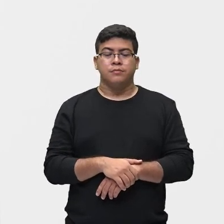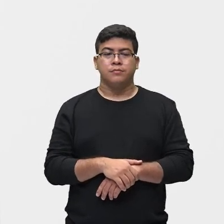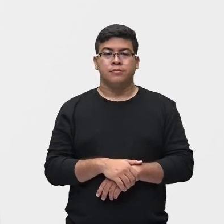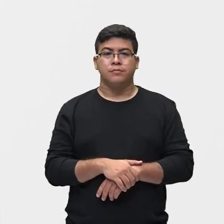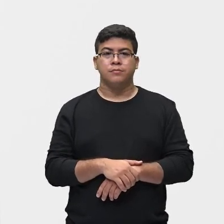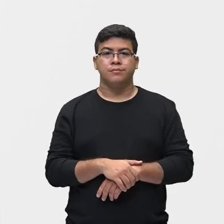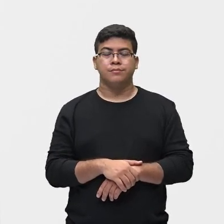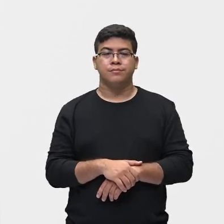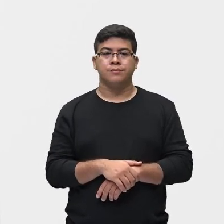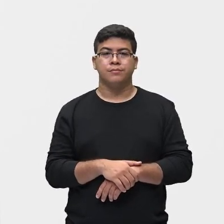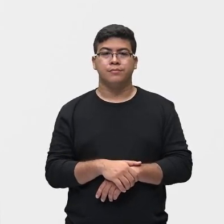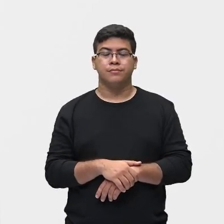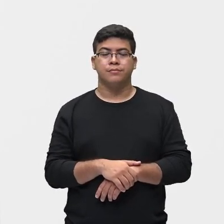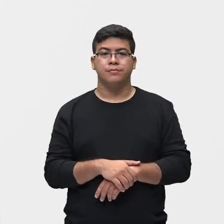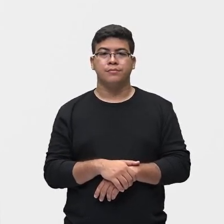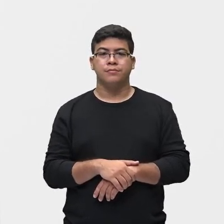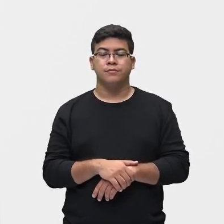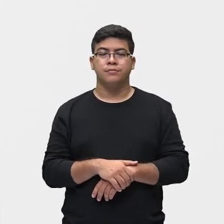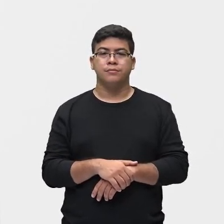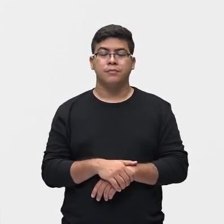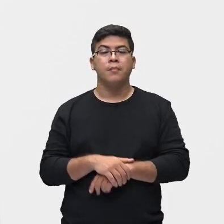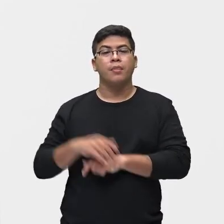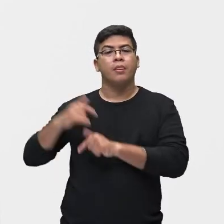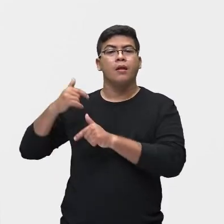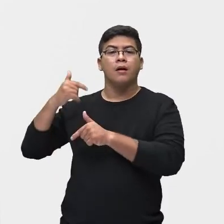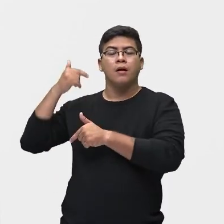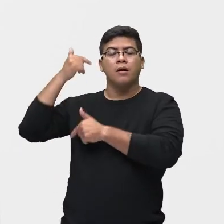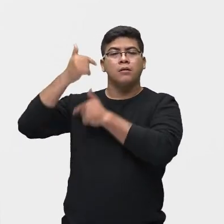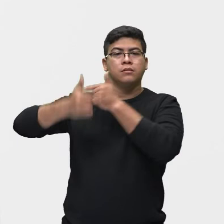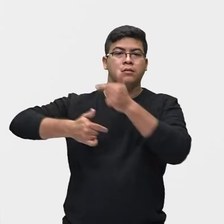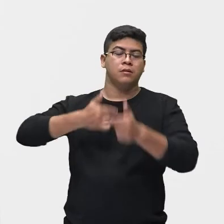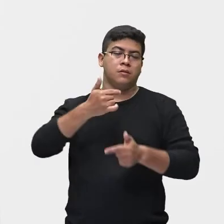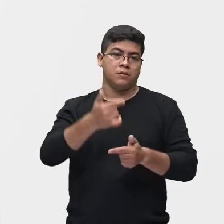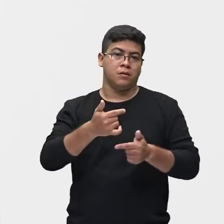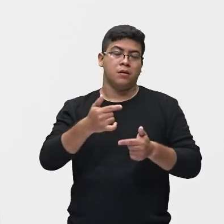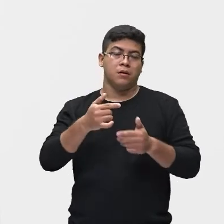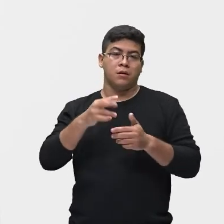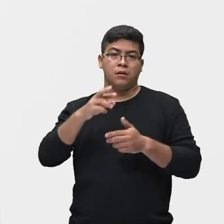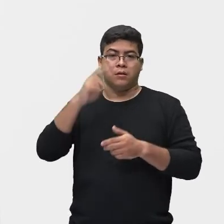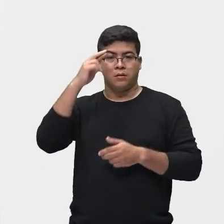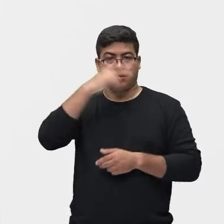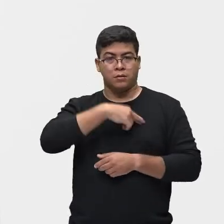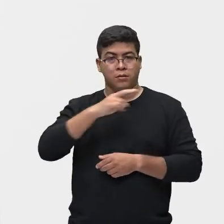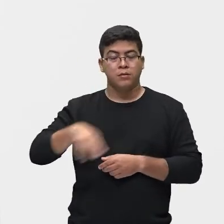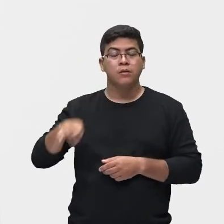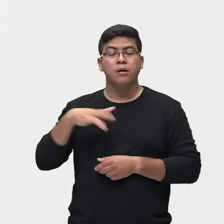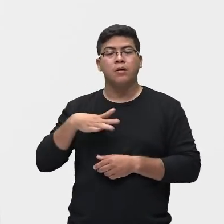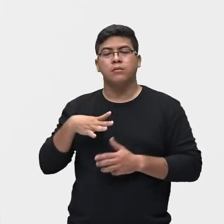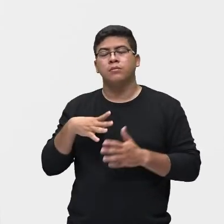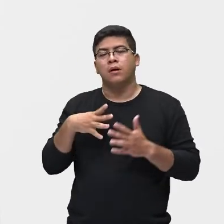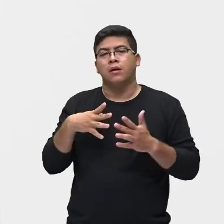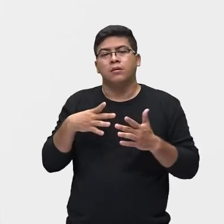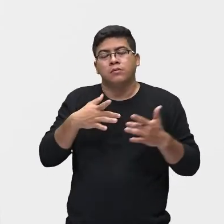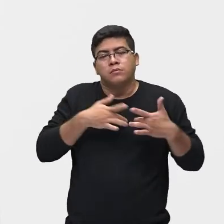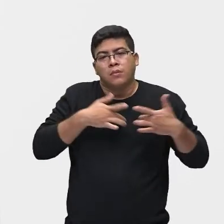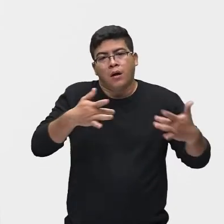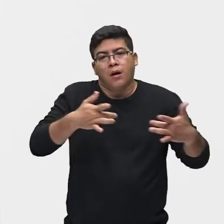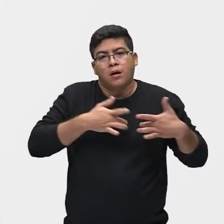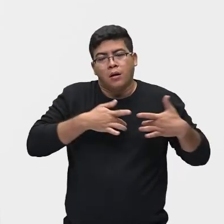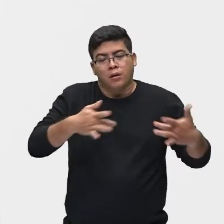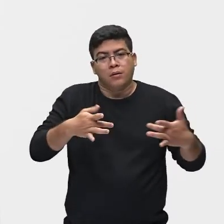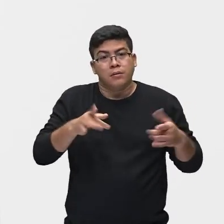Então, essas tradições religiosas trabalham a dimensão da solidariedade